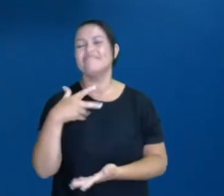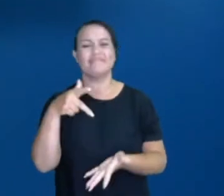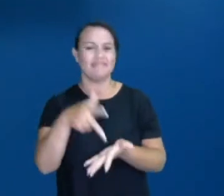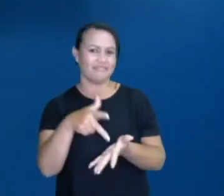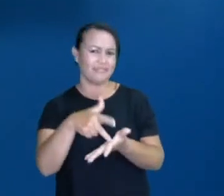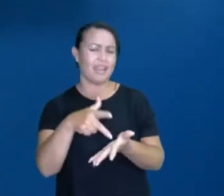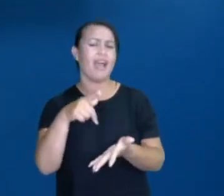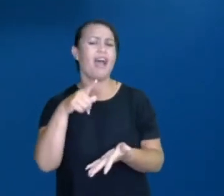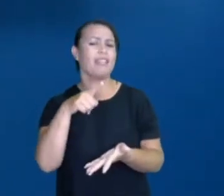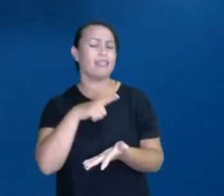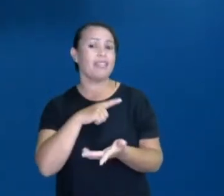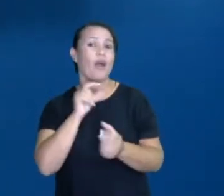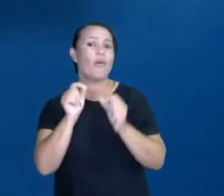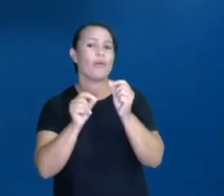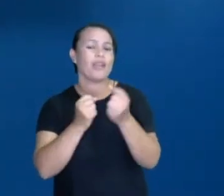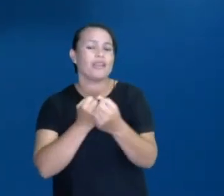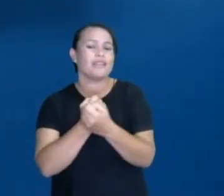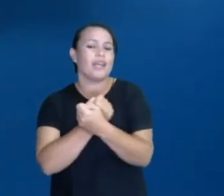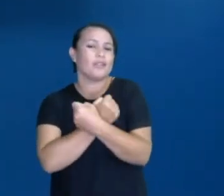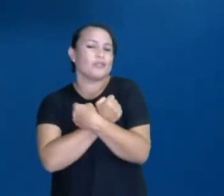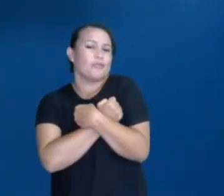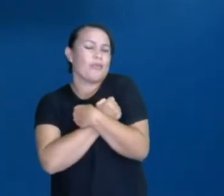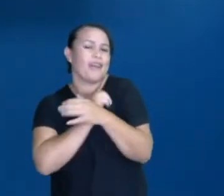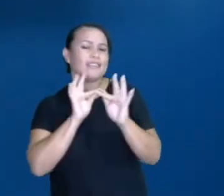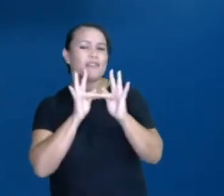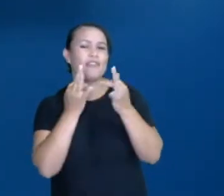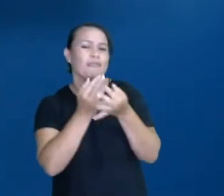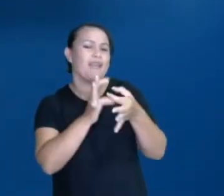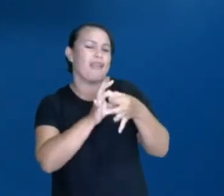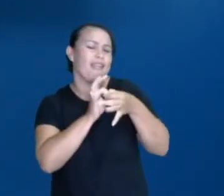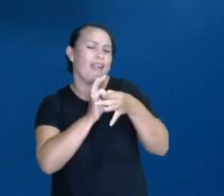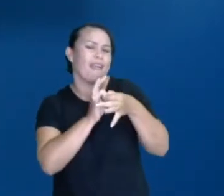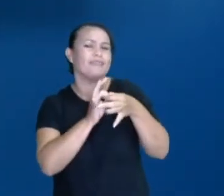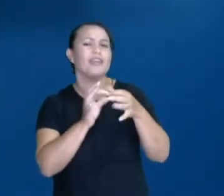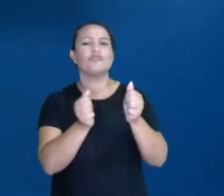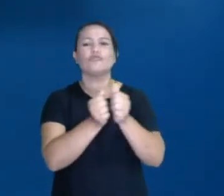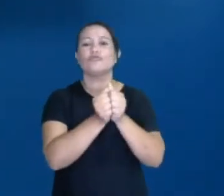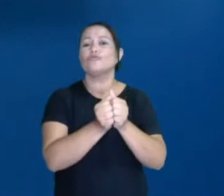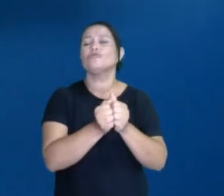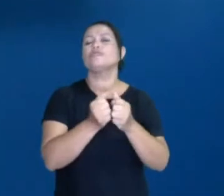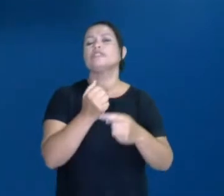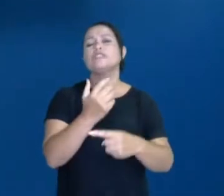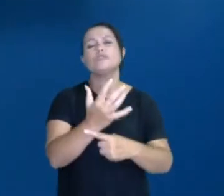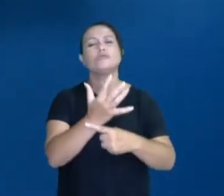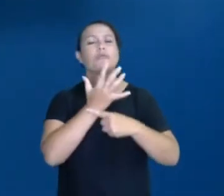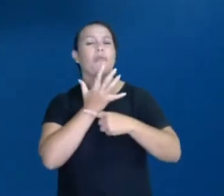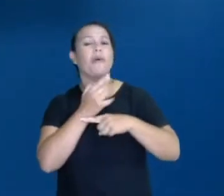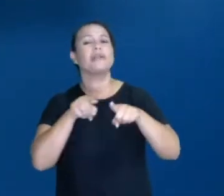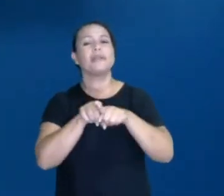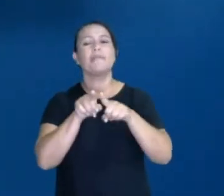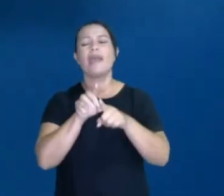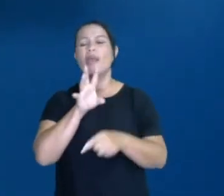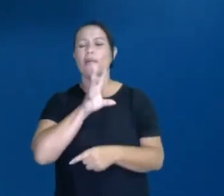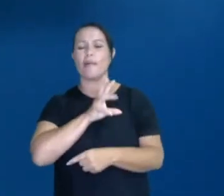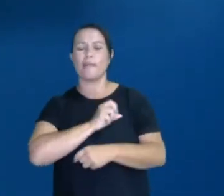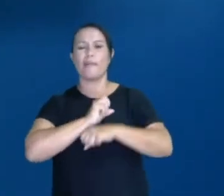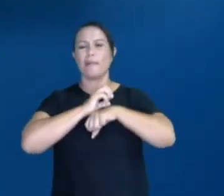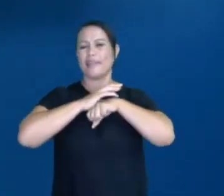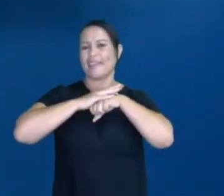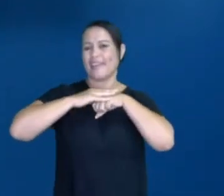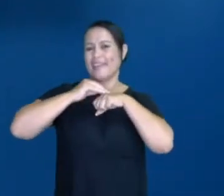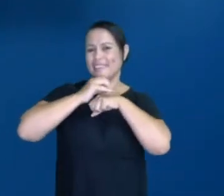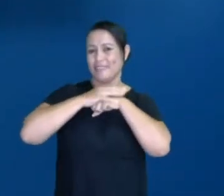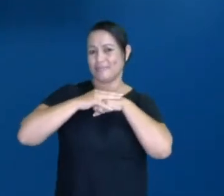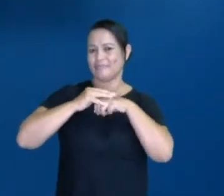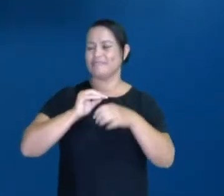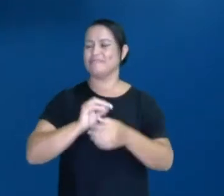no laço, nos braços dos nossos familiares que nos acolhem, que nos cobrem de amor e carinho.